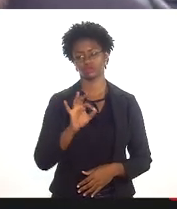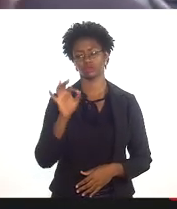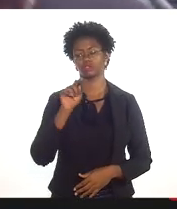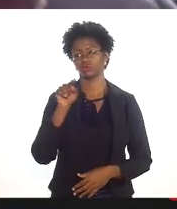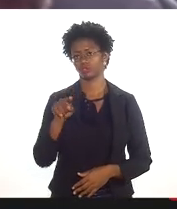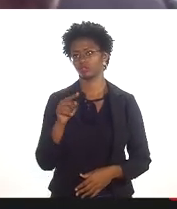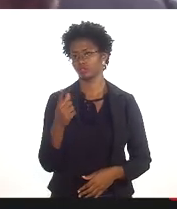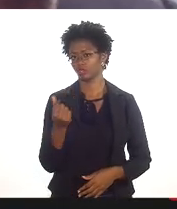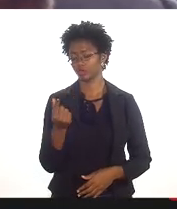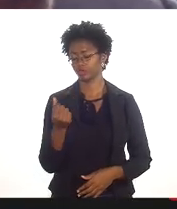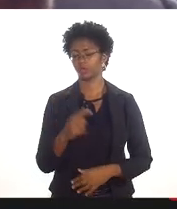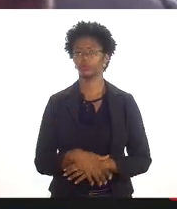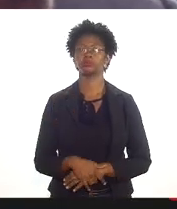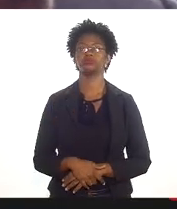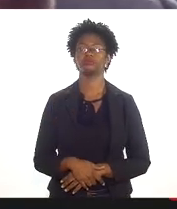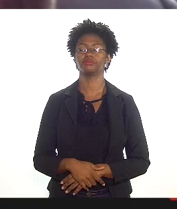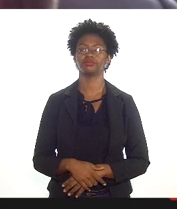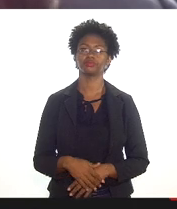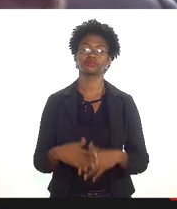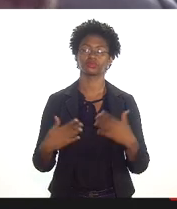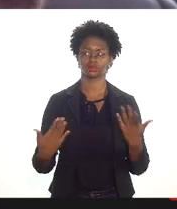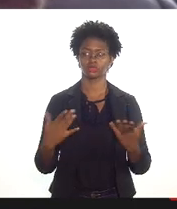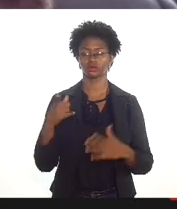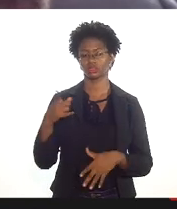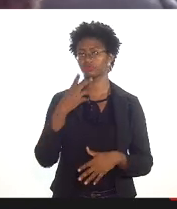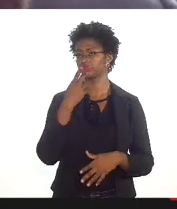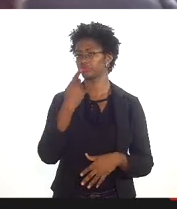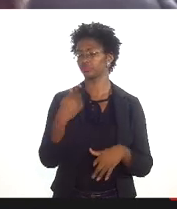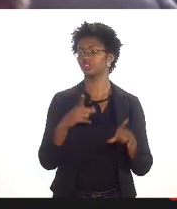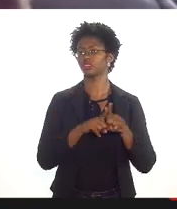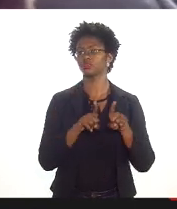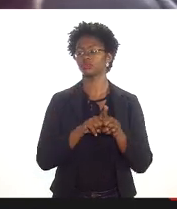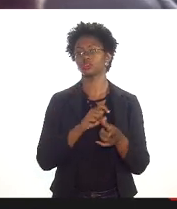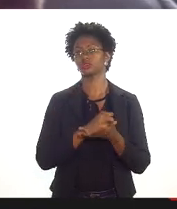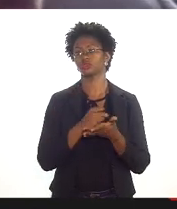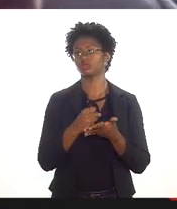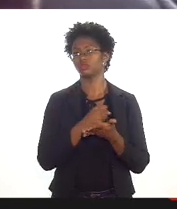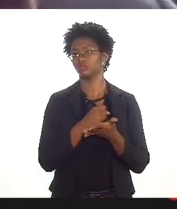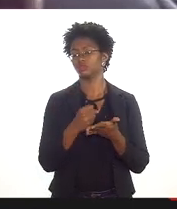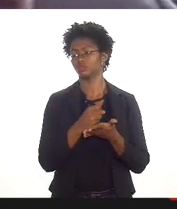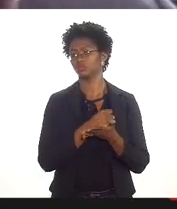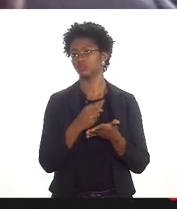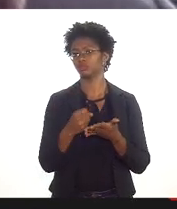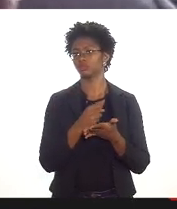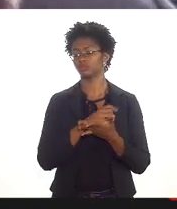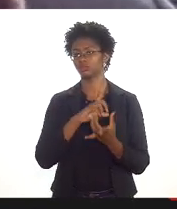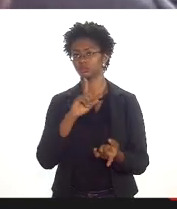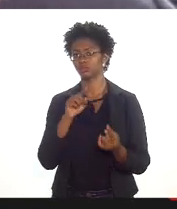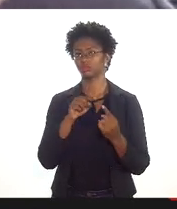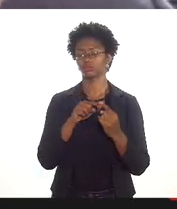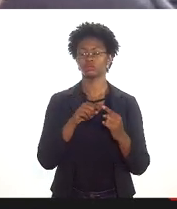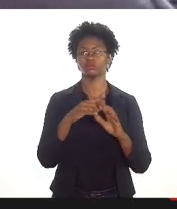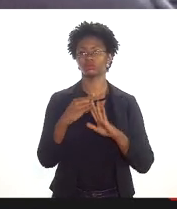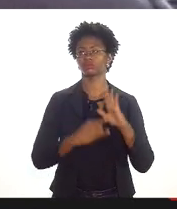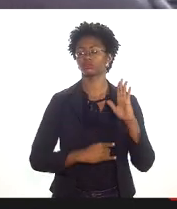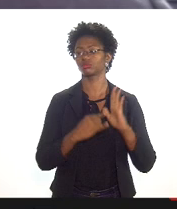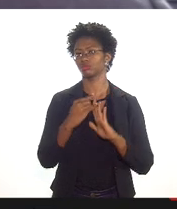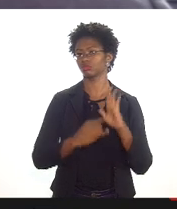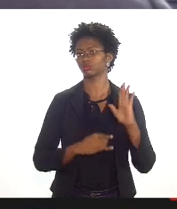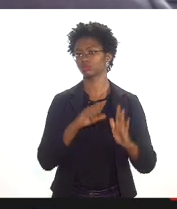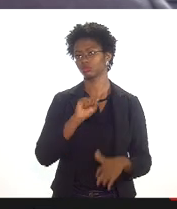valor. E ele menciona que o contrato, né, relacionado a um documento